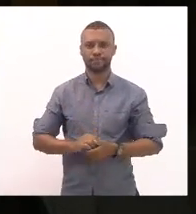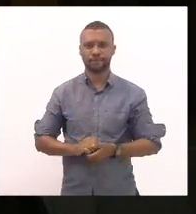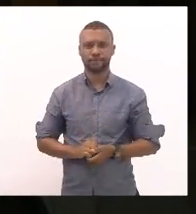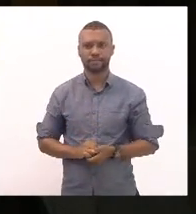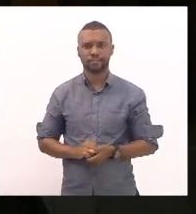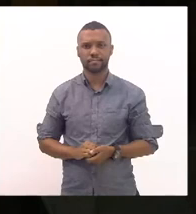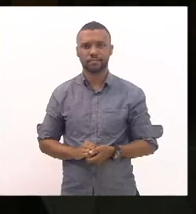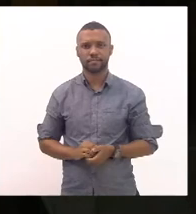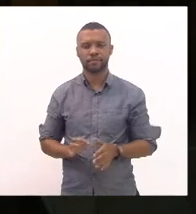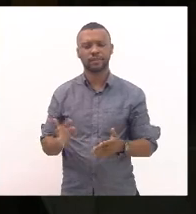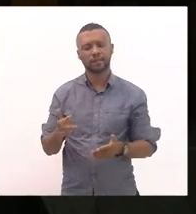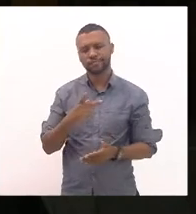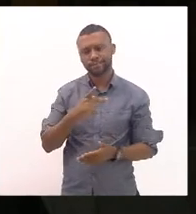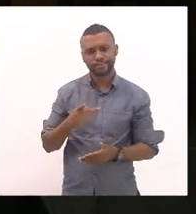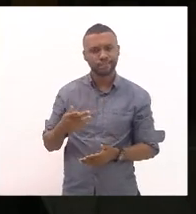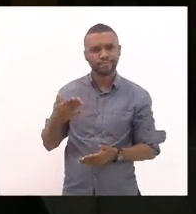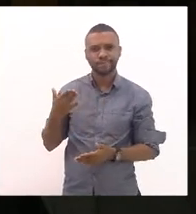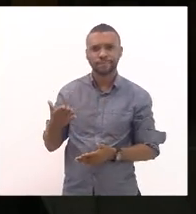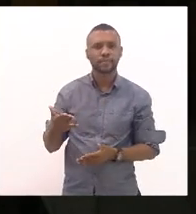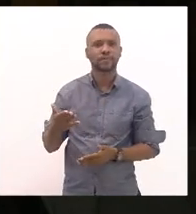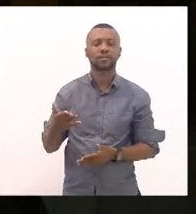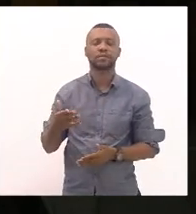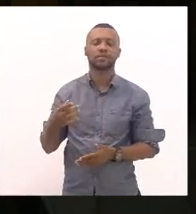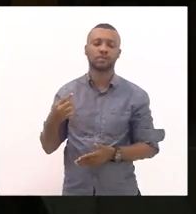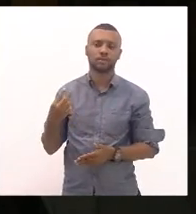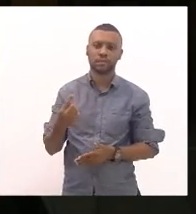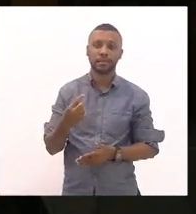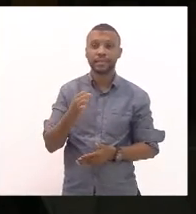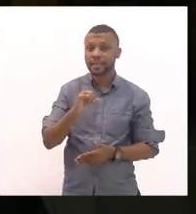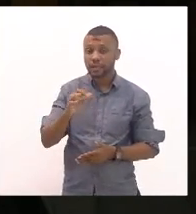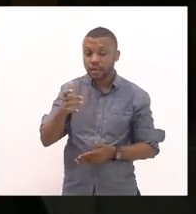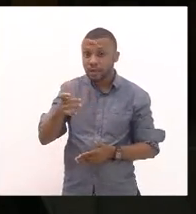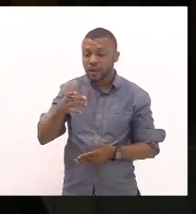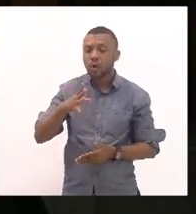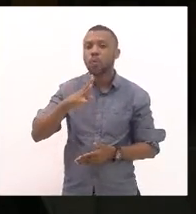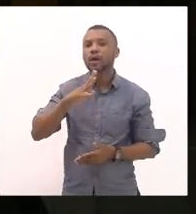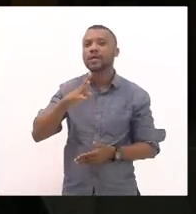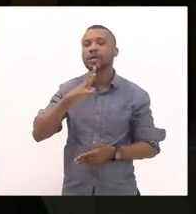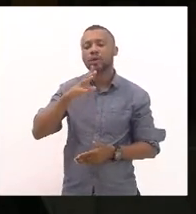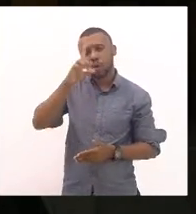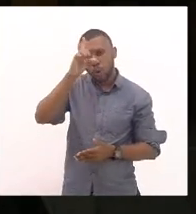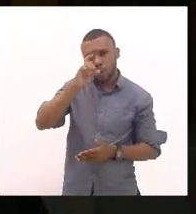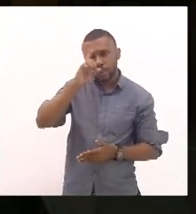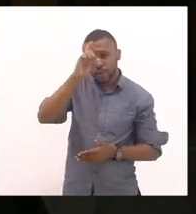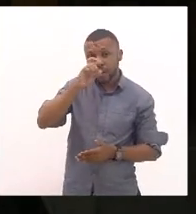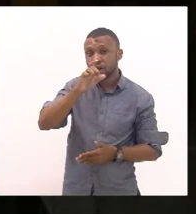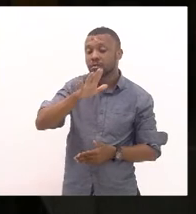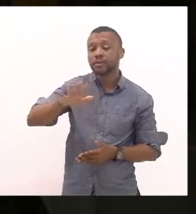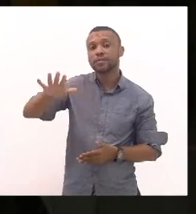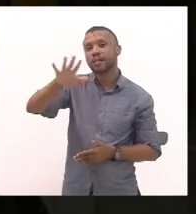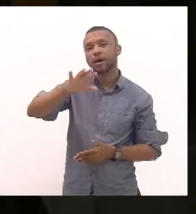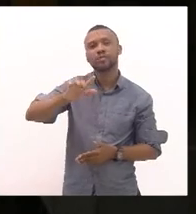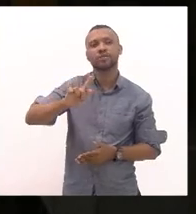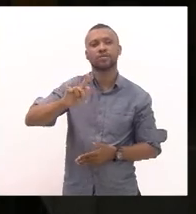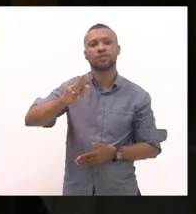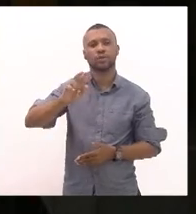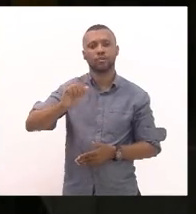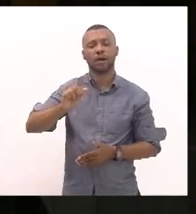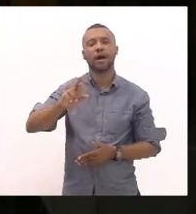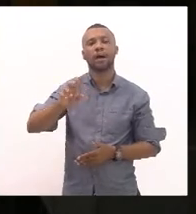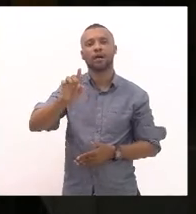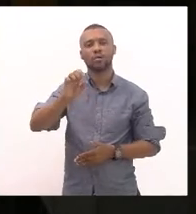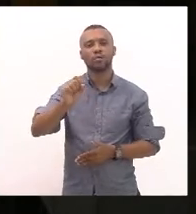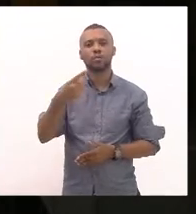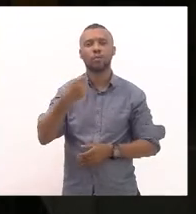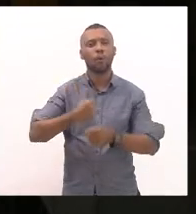para presidente e se a senhora conhecesse o Hospital Geral de Guarulhos e há